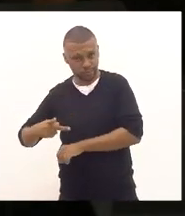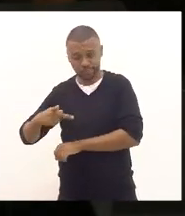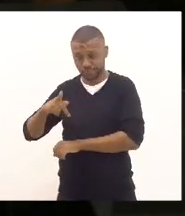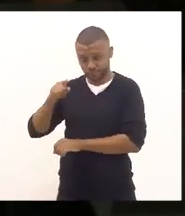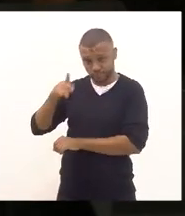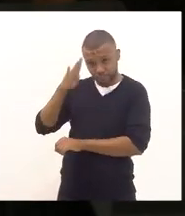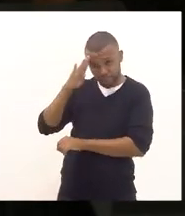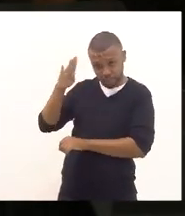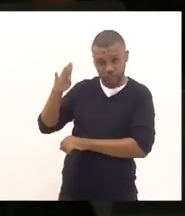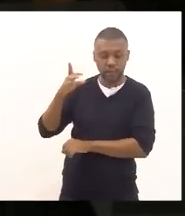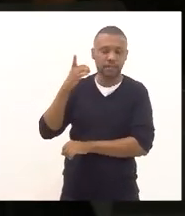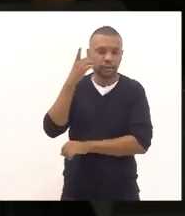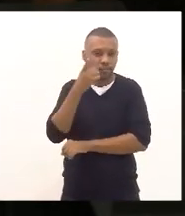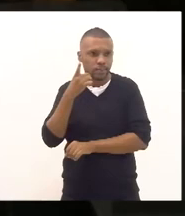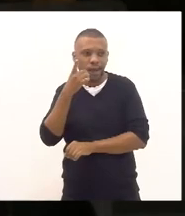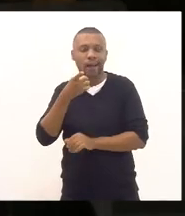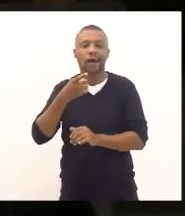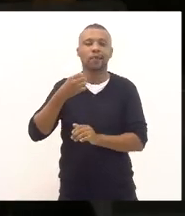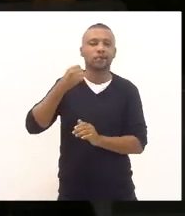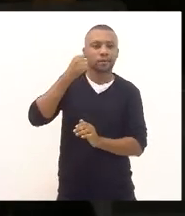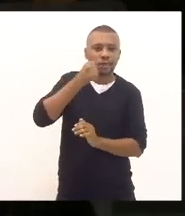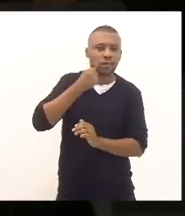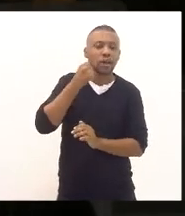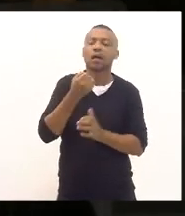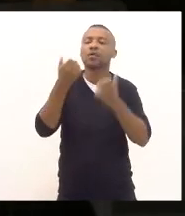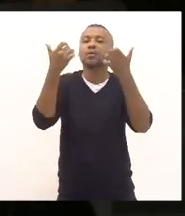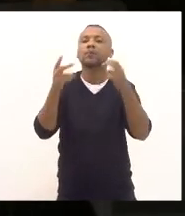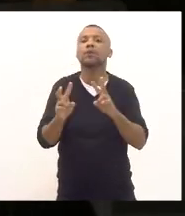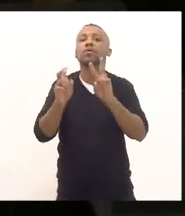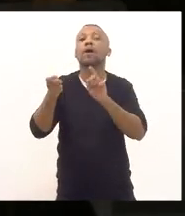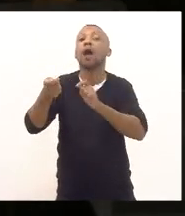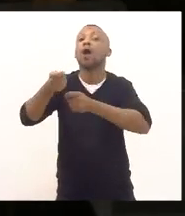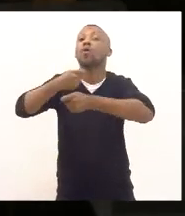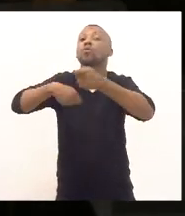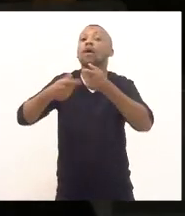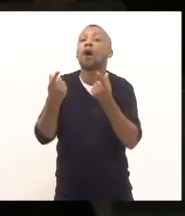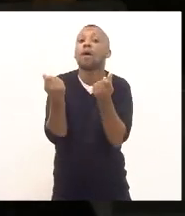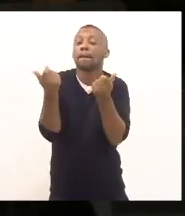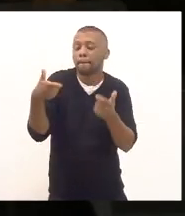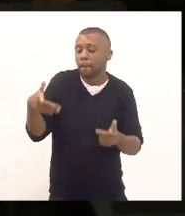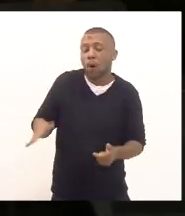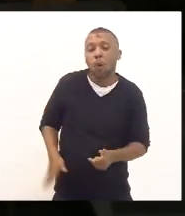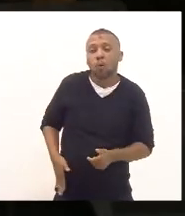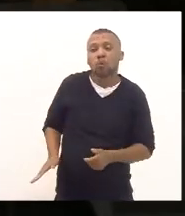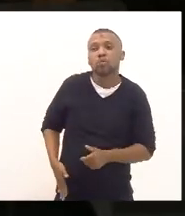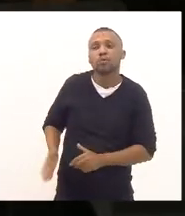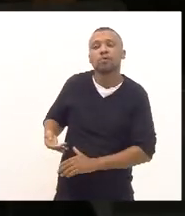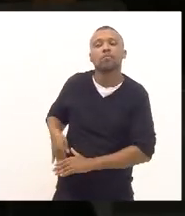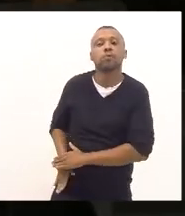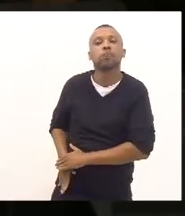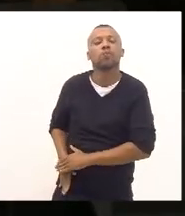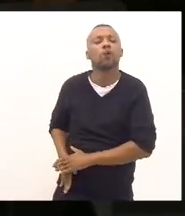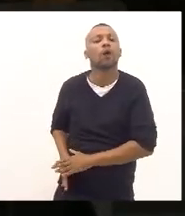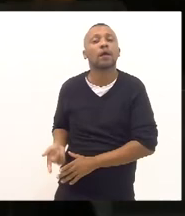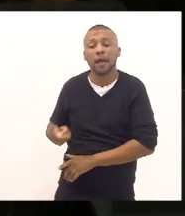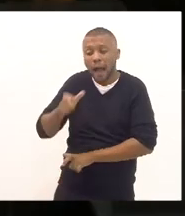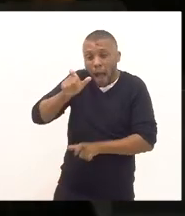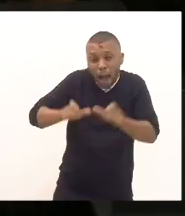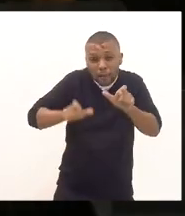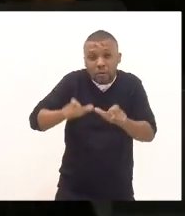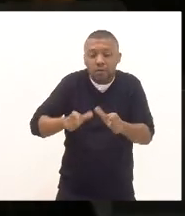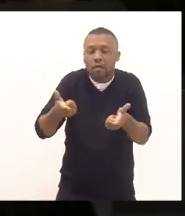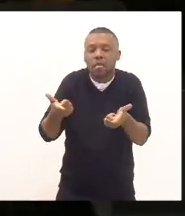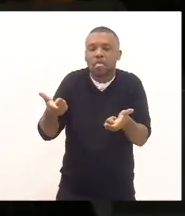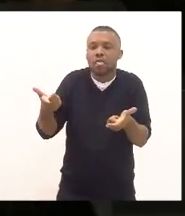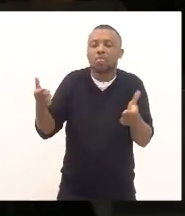Presidente da República economia é o bolso e o bolso do cidadão vai